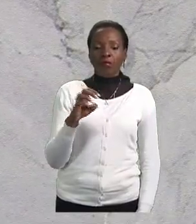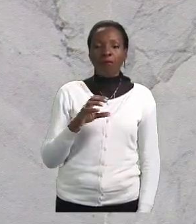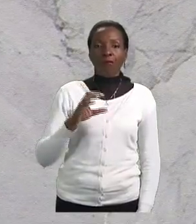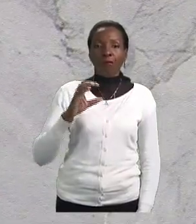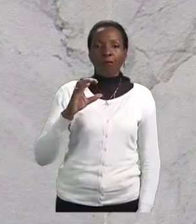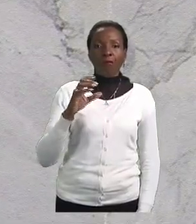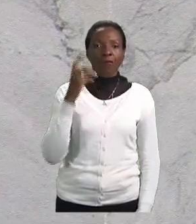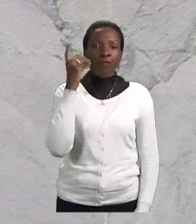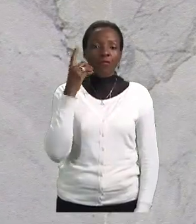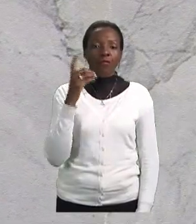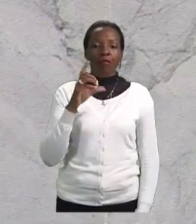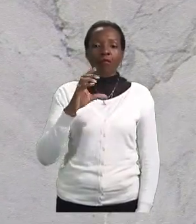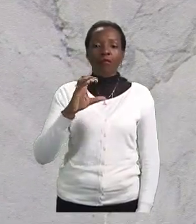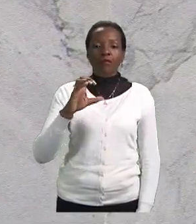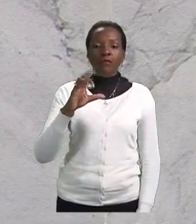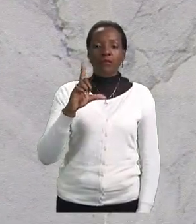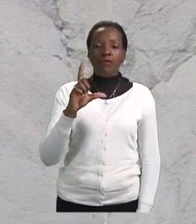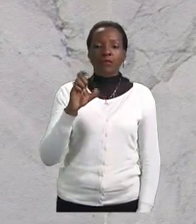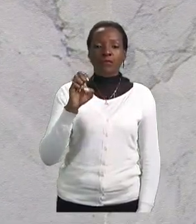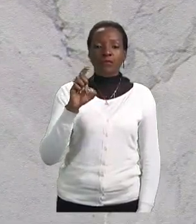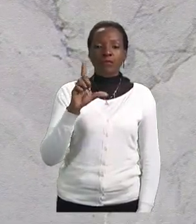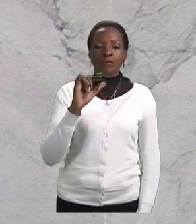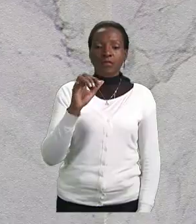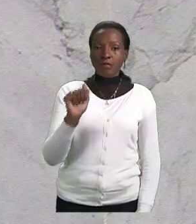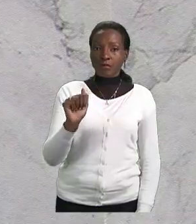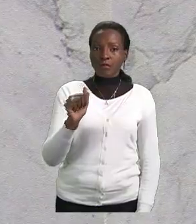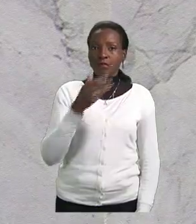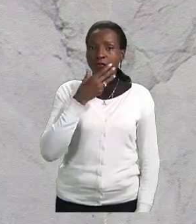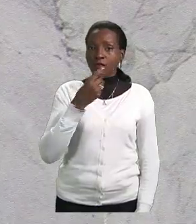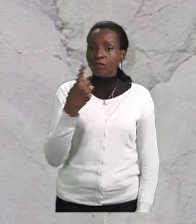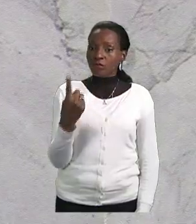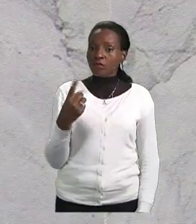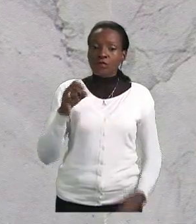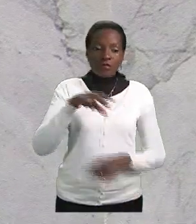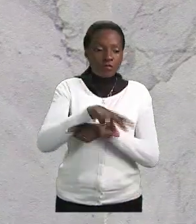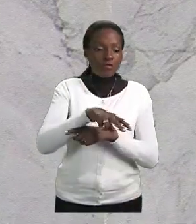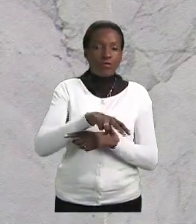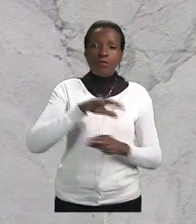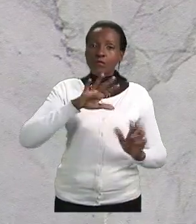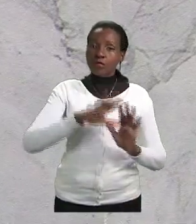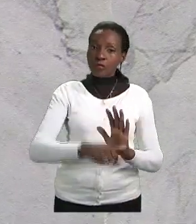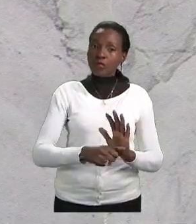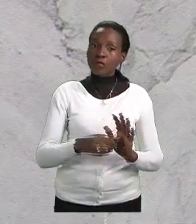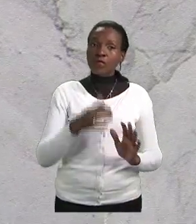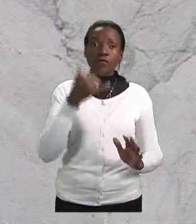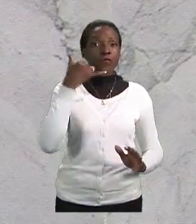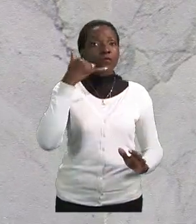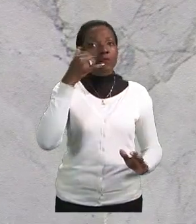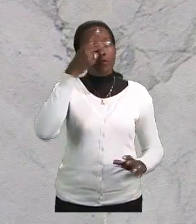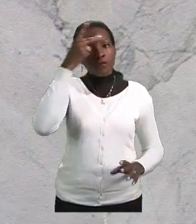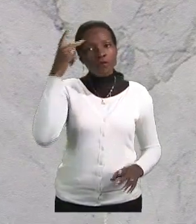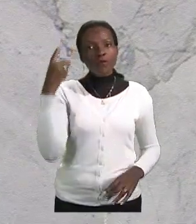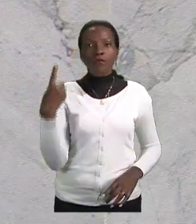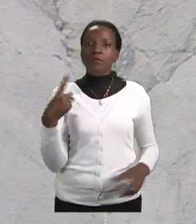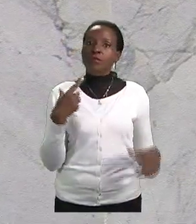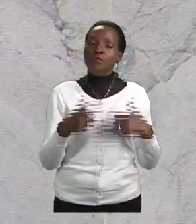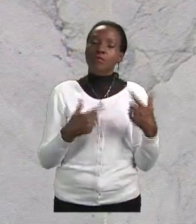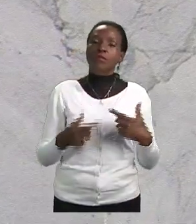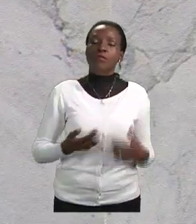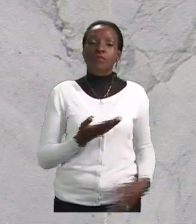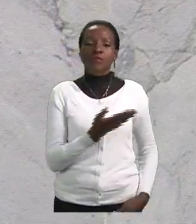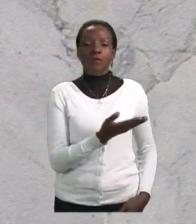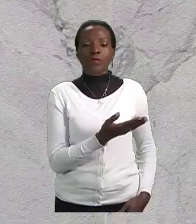gomes um indivíduo entrou lá para ser atendido e furtou o celular de uma das funcionárias essa